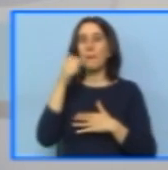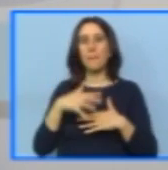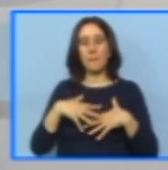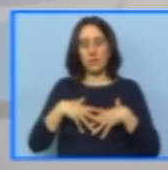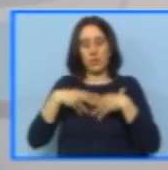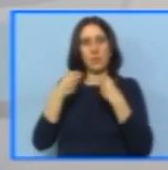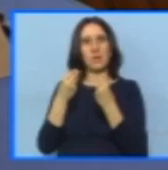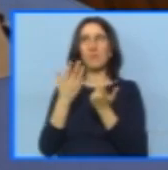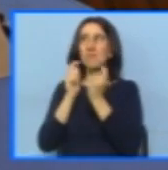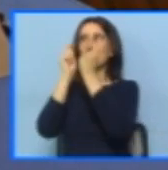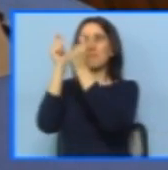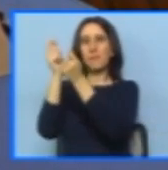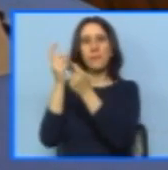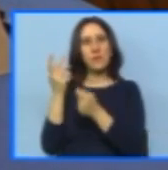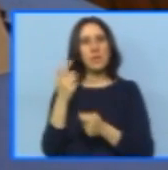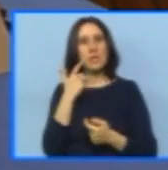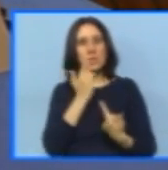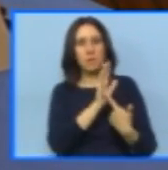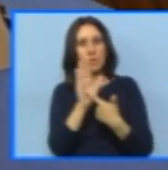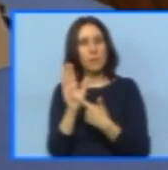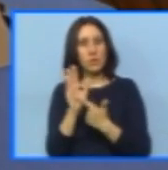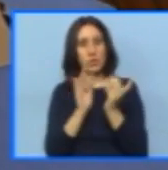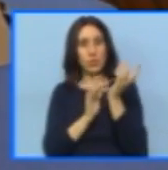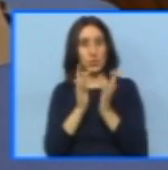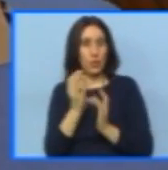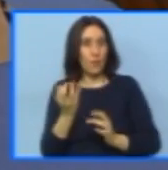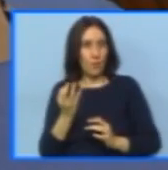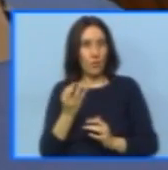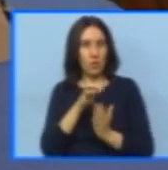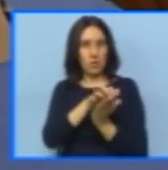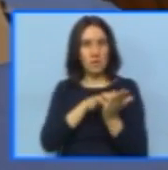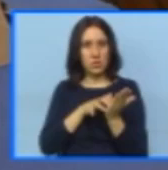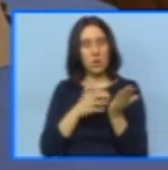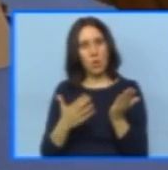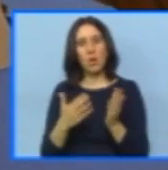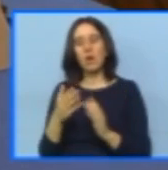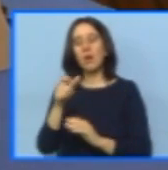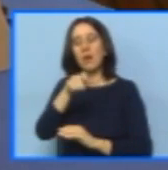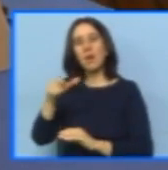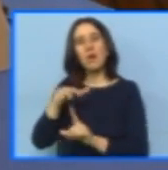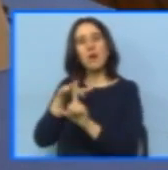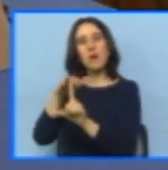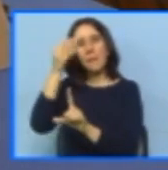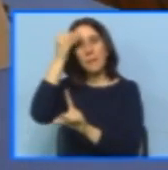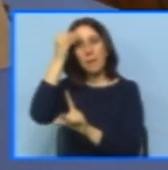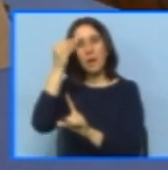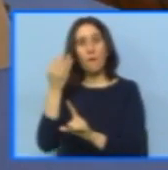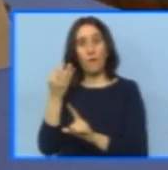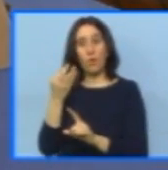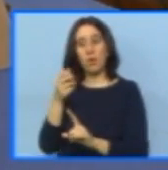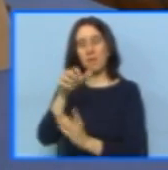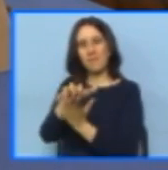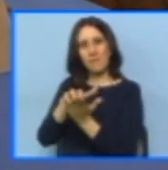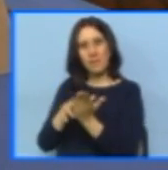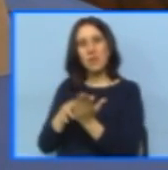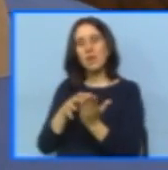para mostrar que o que se passou com Jesus, nos Evangelhos, agora se passa com os discípulos, e os Atos dos Apóstolos contam um